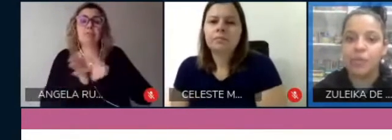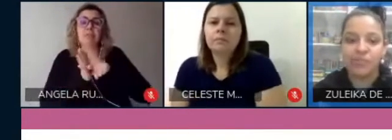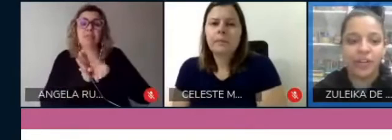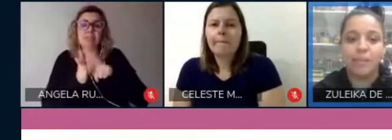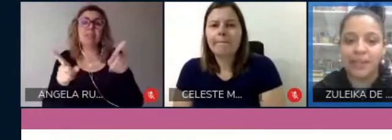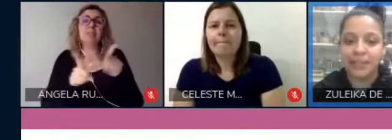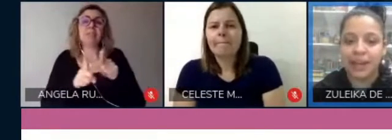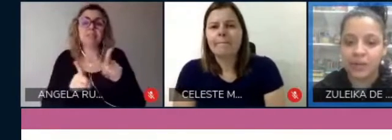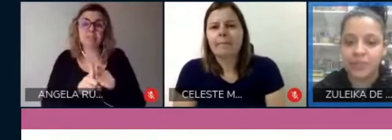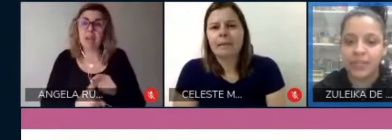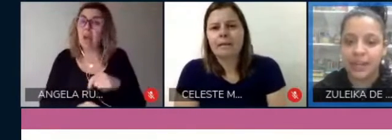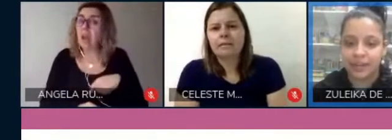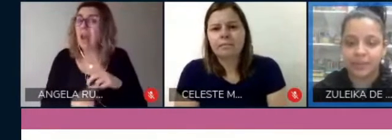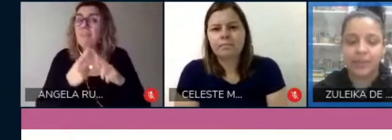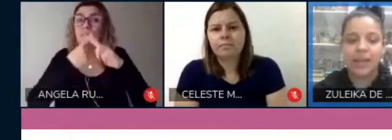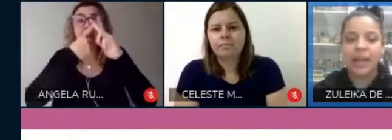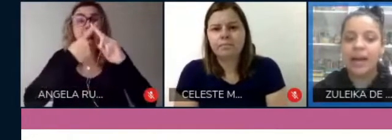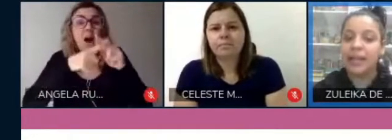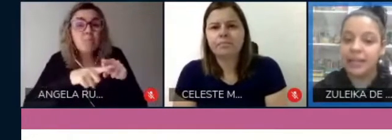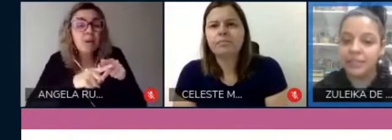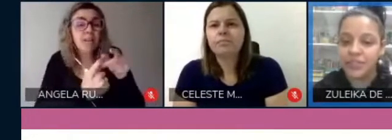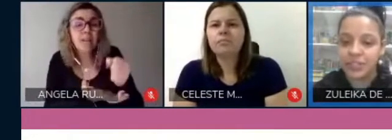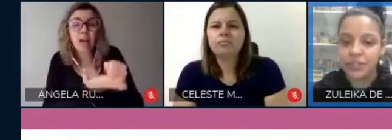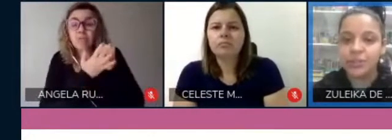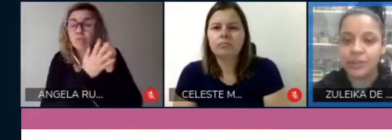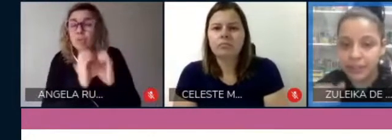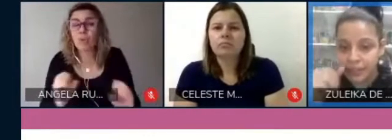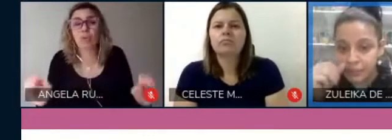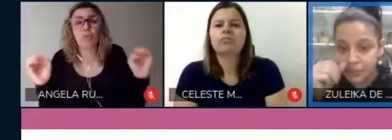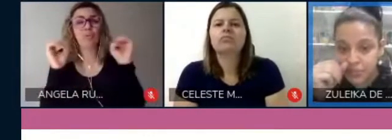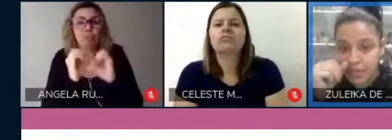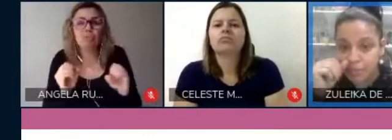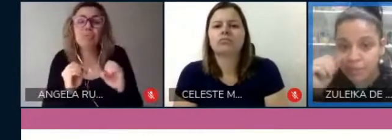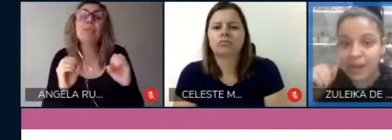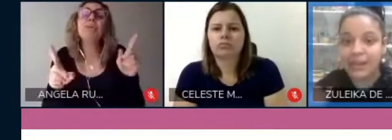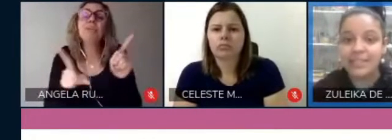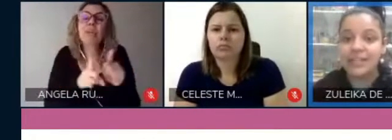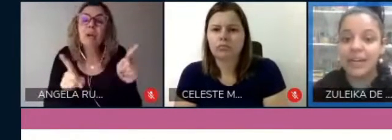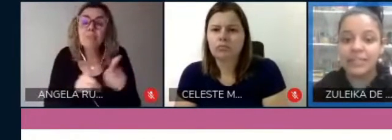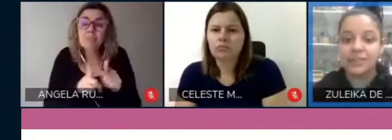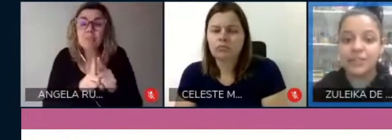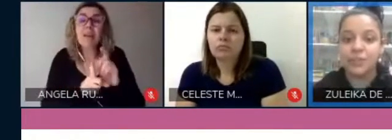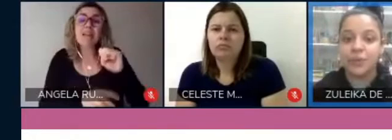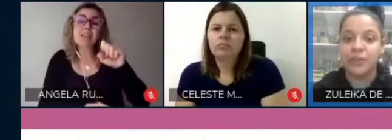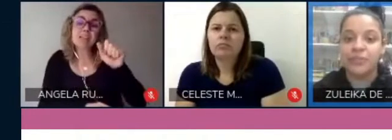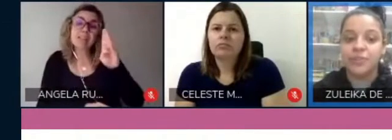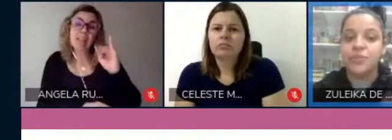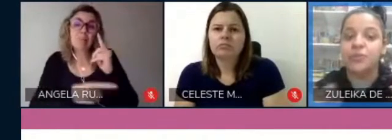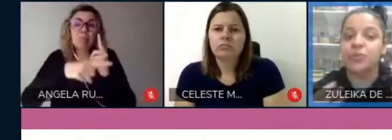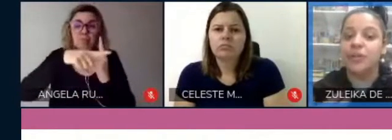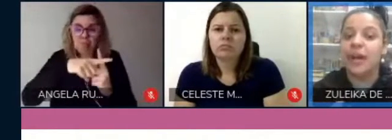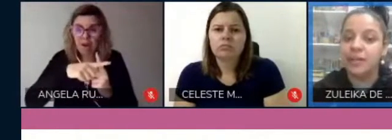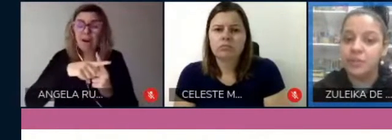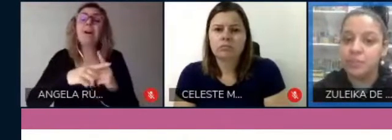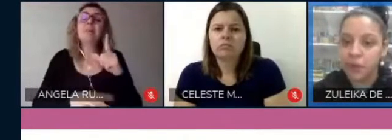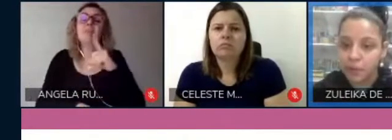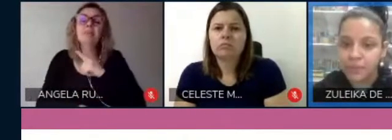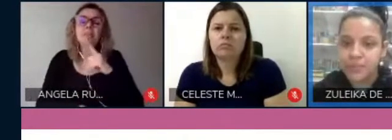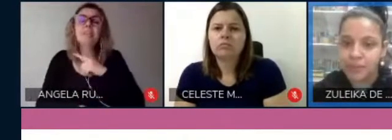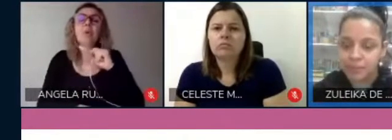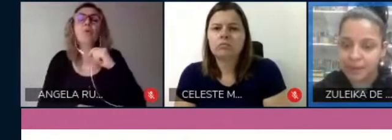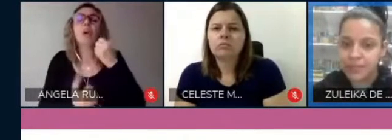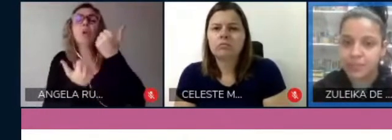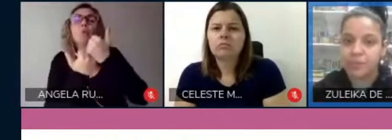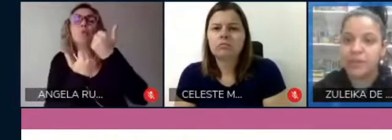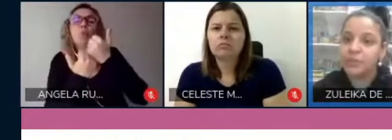também. É uma ferramenta auxiliar. Além disso, dentro do Sabe Mais, estão disponíveis os tutoriais